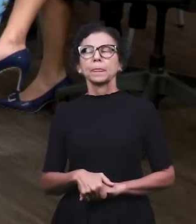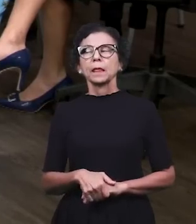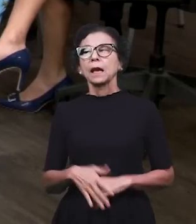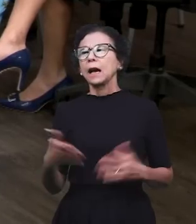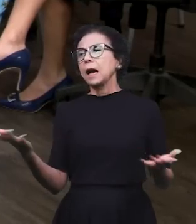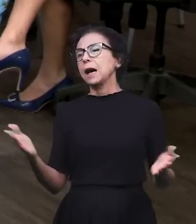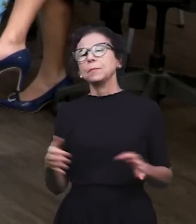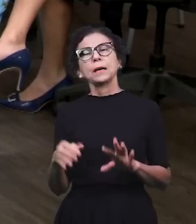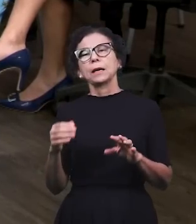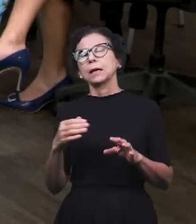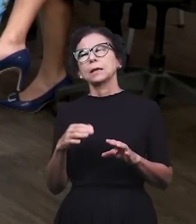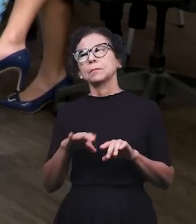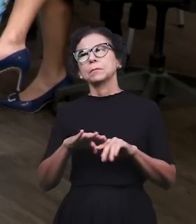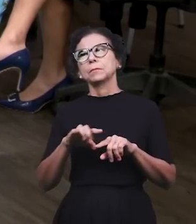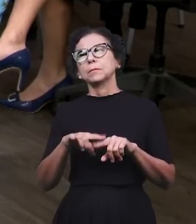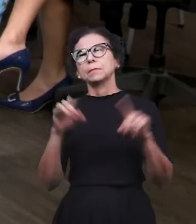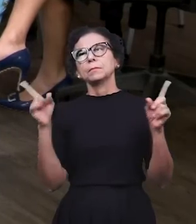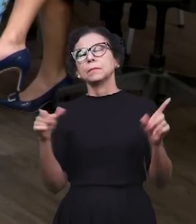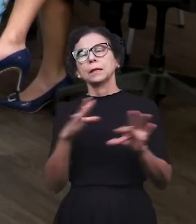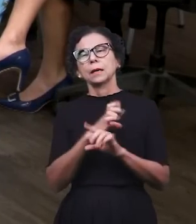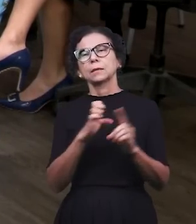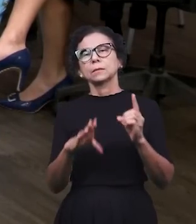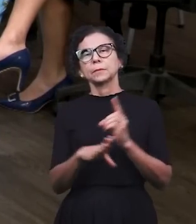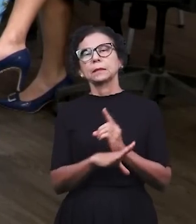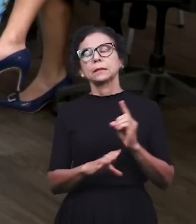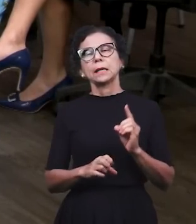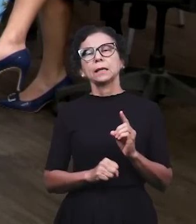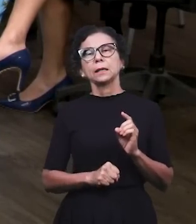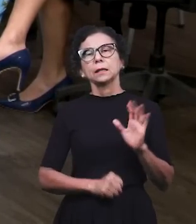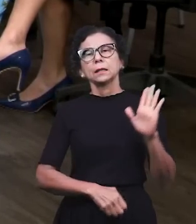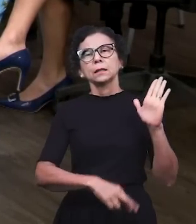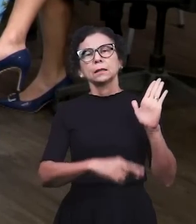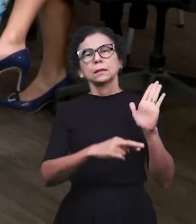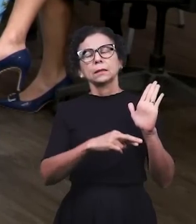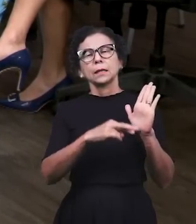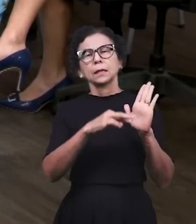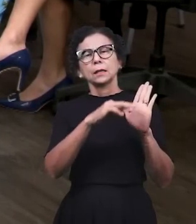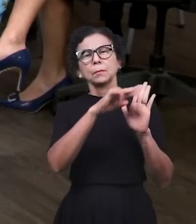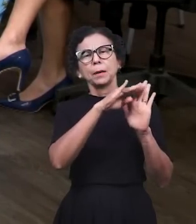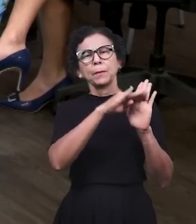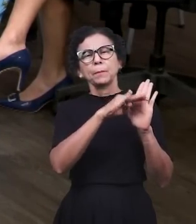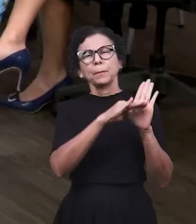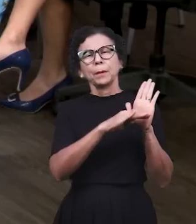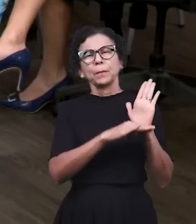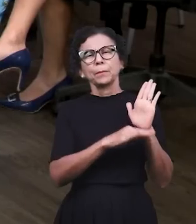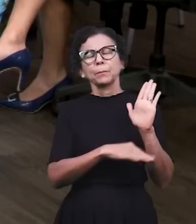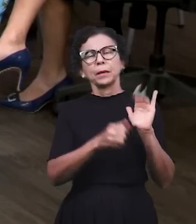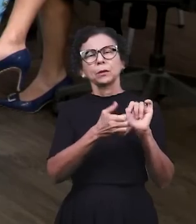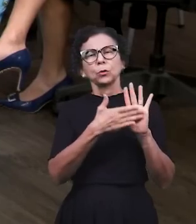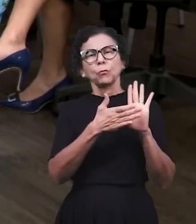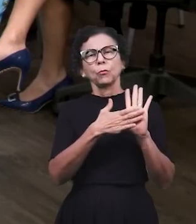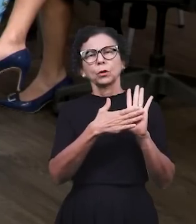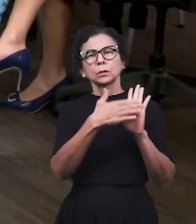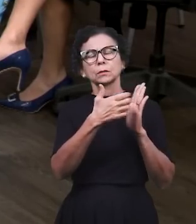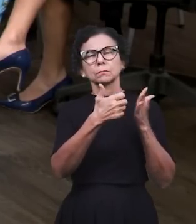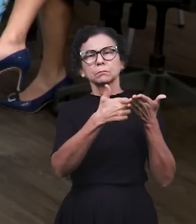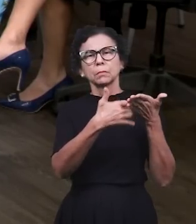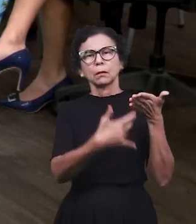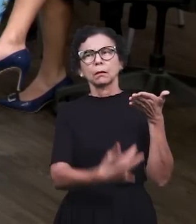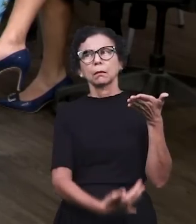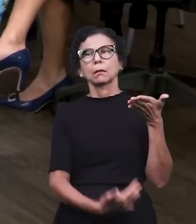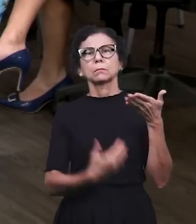pegar qualquer mensagem daquela, você tem como enquadrar dentro daqueles